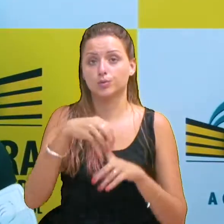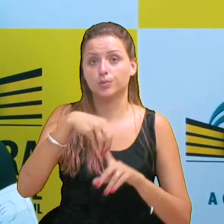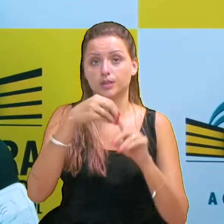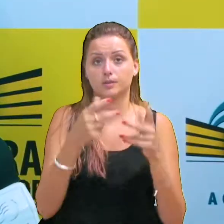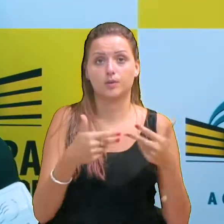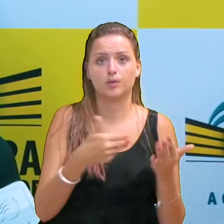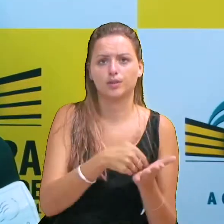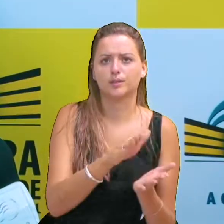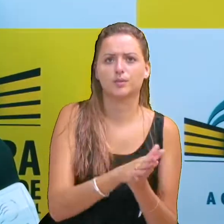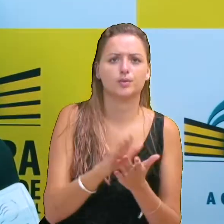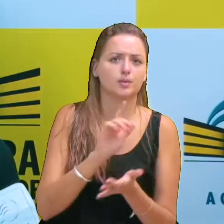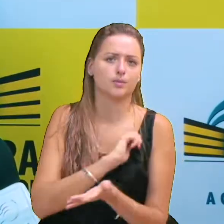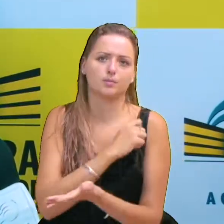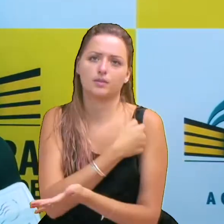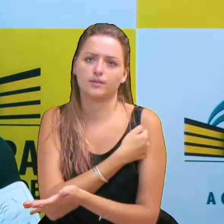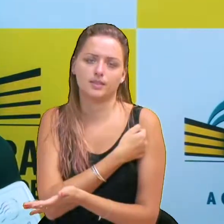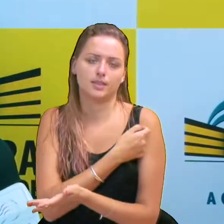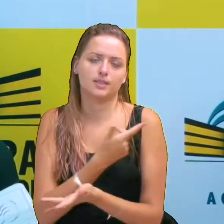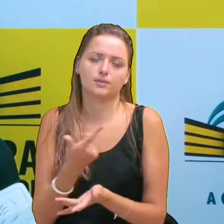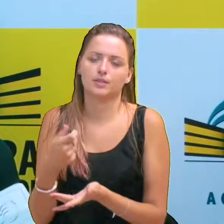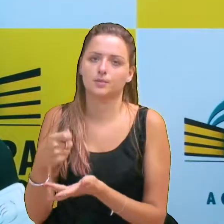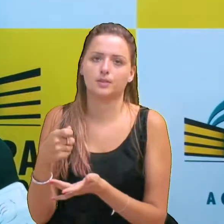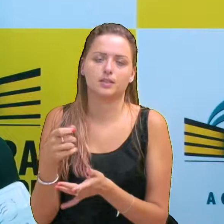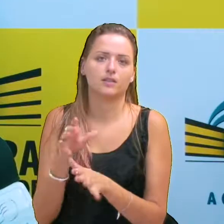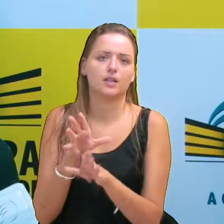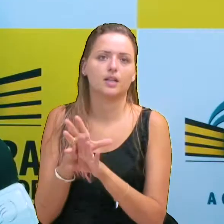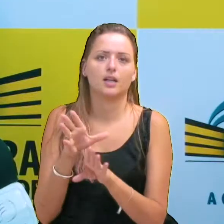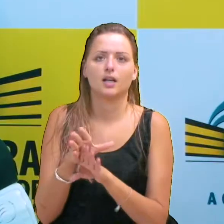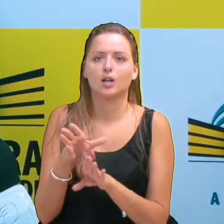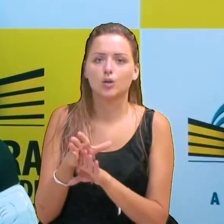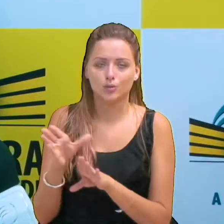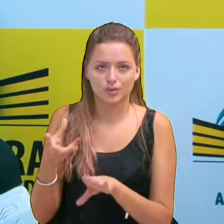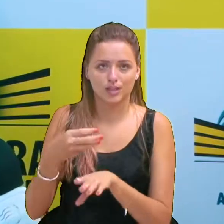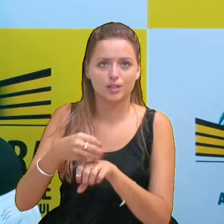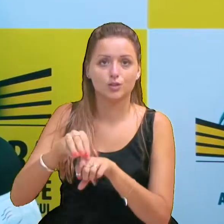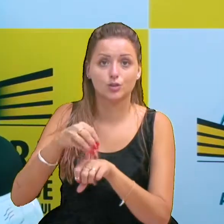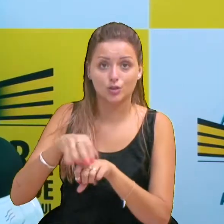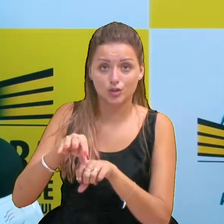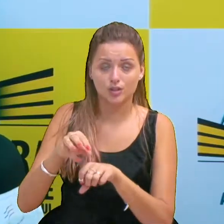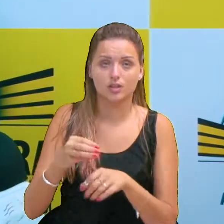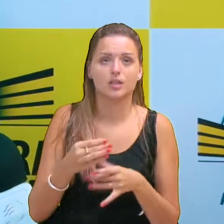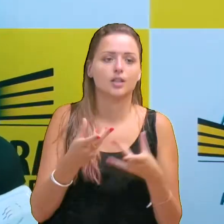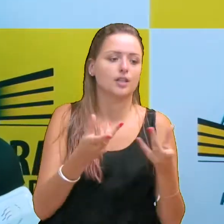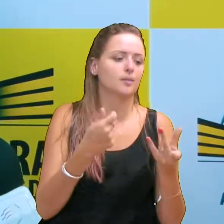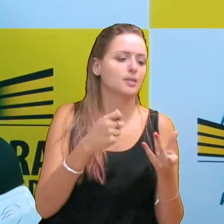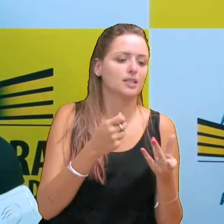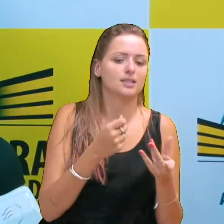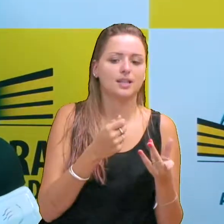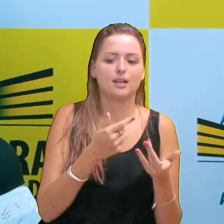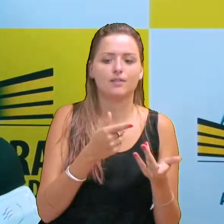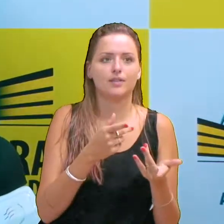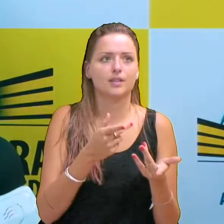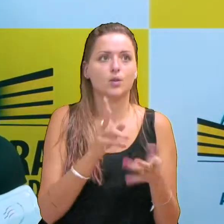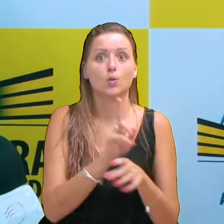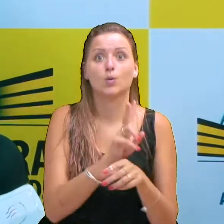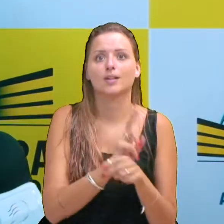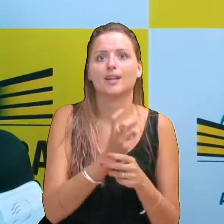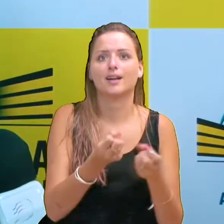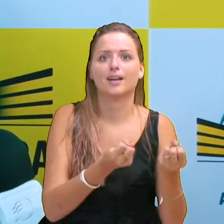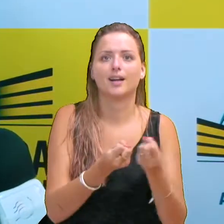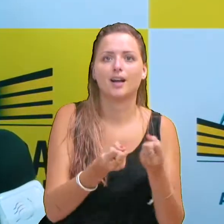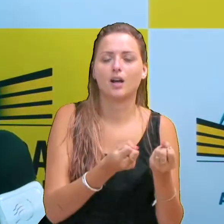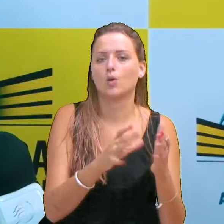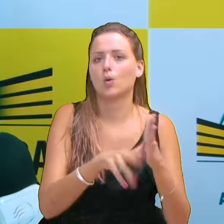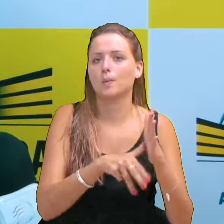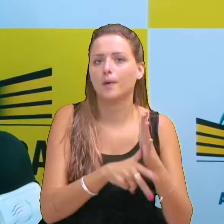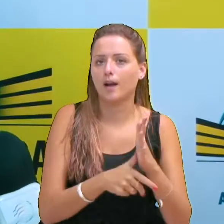detrimento de uma fiscalização tão necessária hoje nas nossas rodovias, de veículos furtados, veículos com placa clonada, veículos